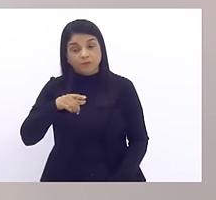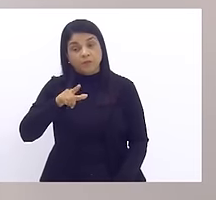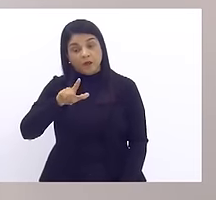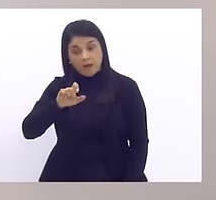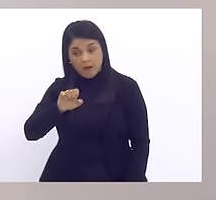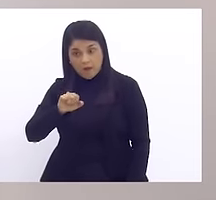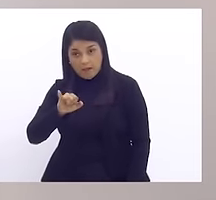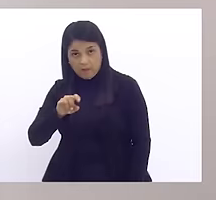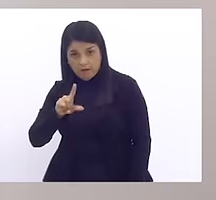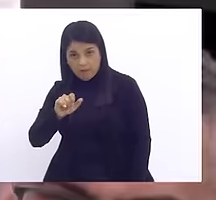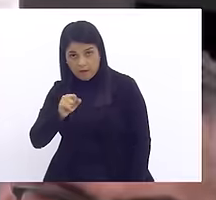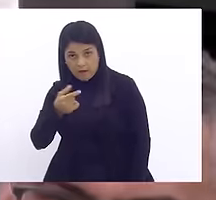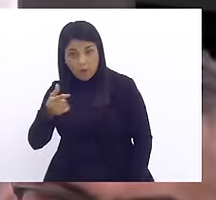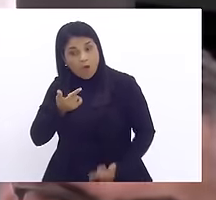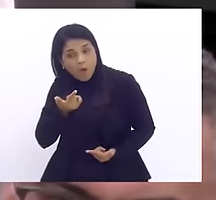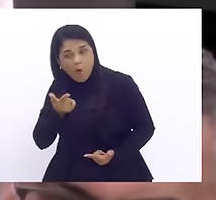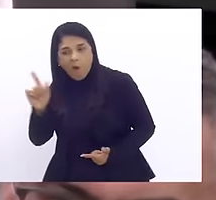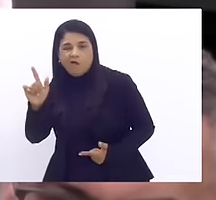outra receita